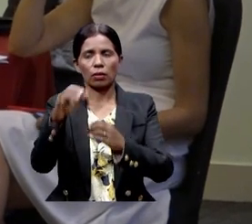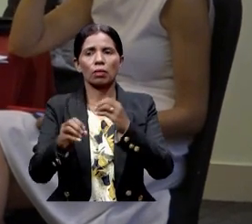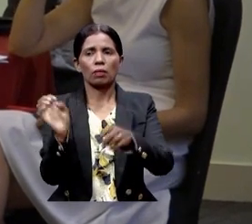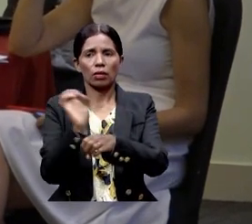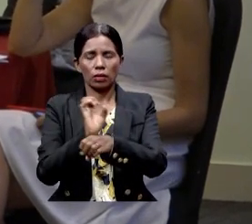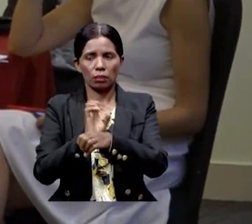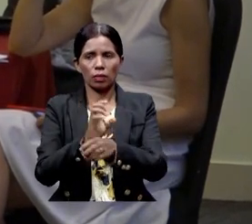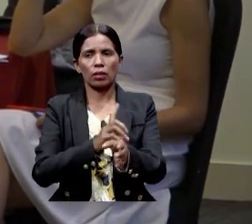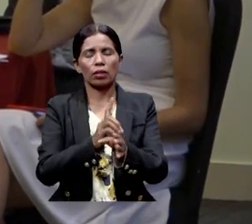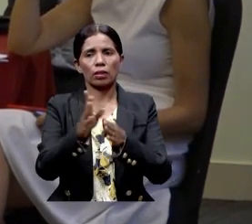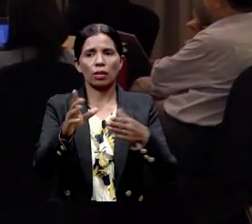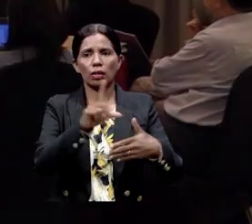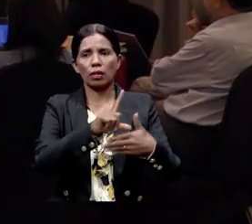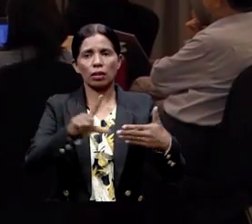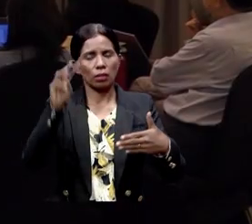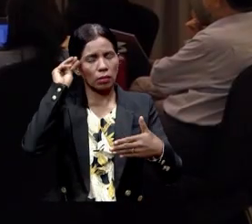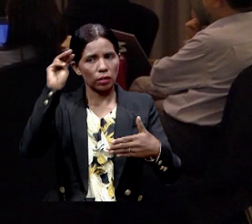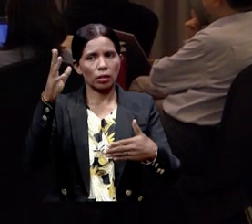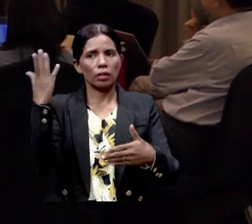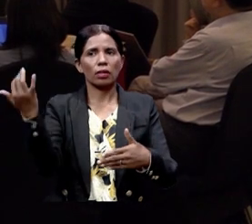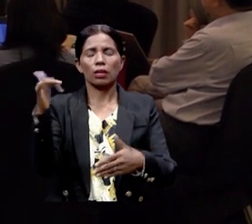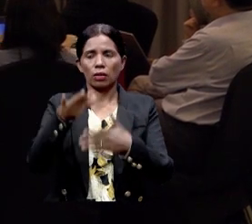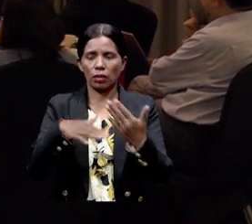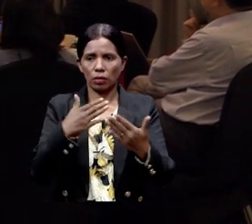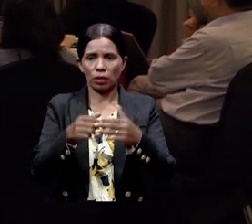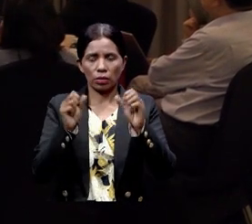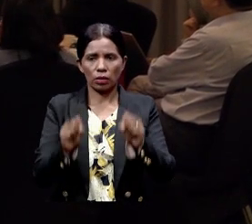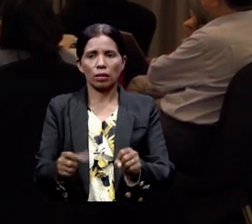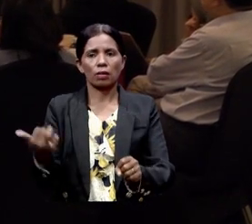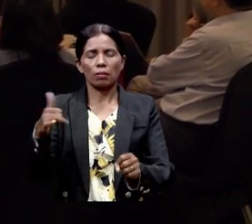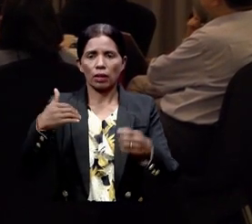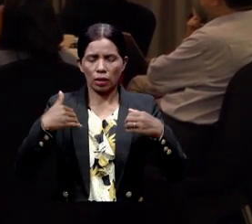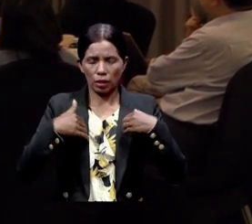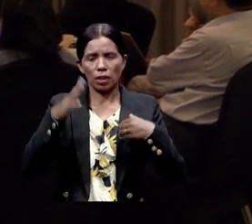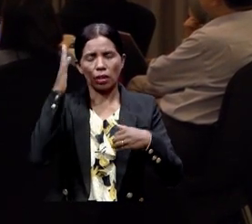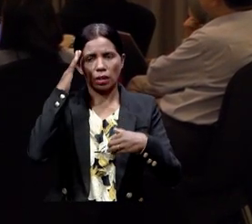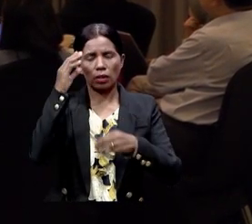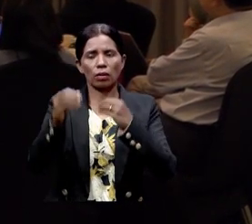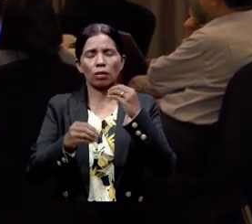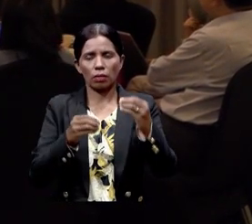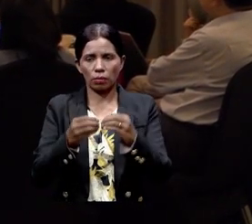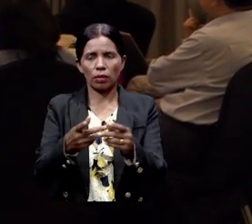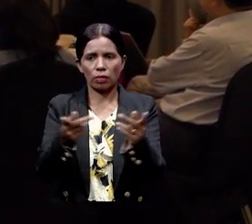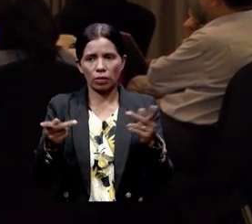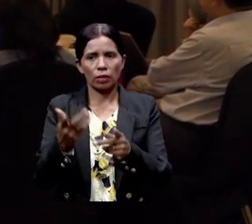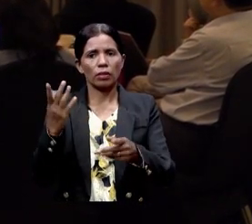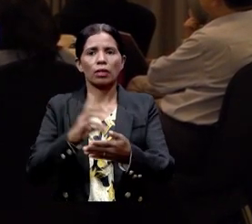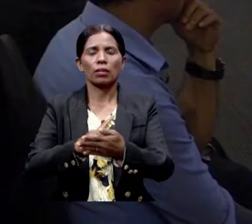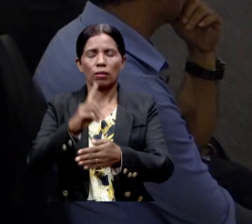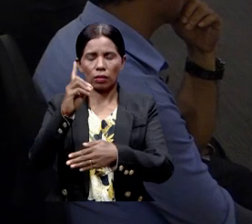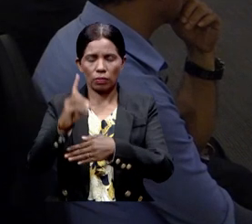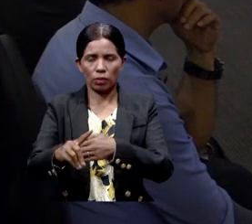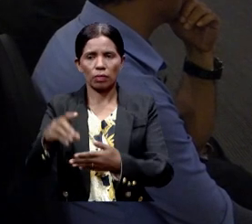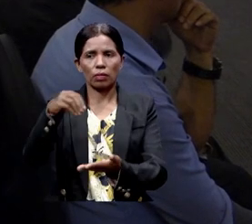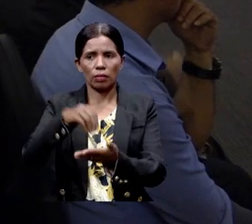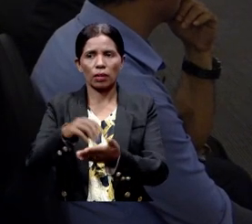para dirigente linha ministerial no ASEAN Sicília. Nune Sira Bela e reconhecimento e a área refere, onde desenvolve